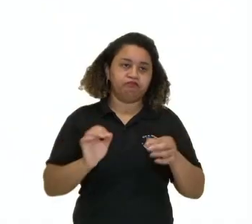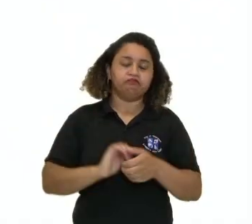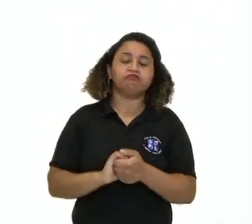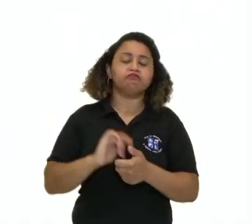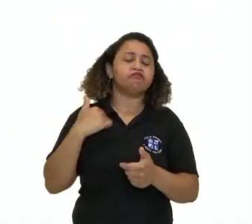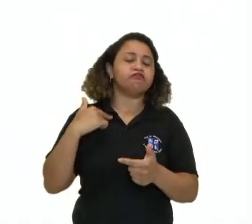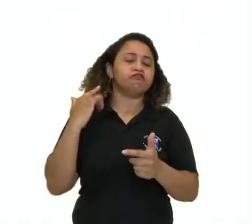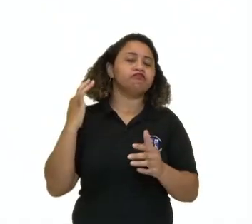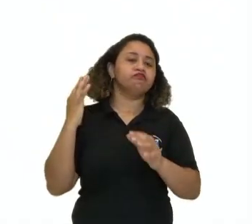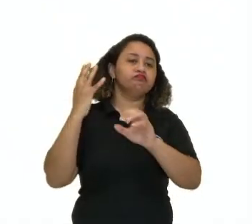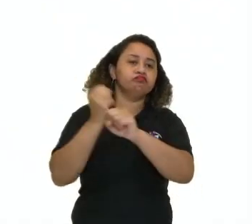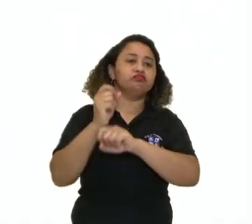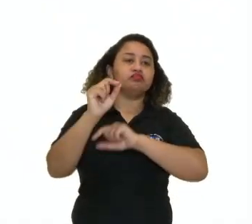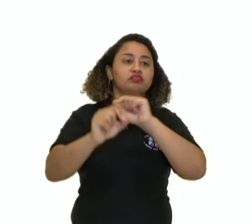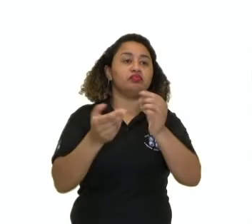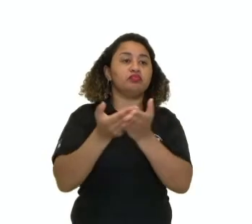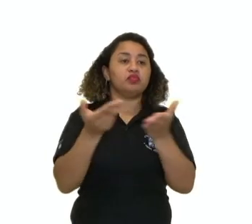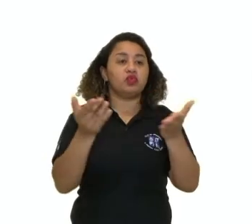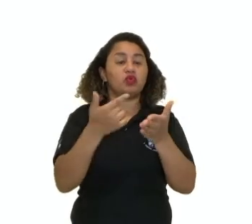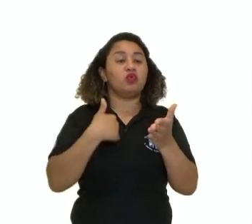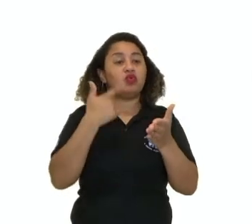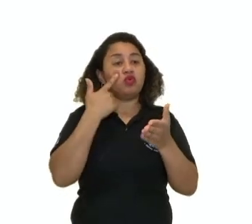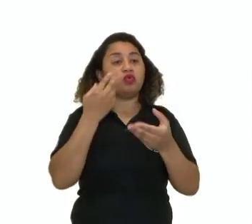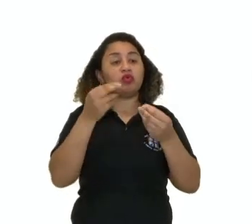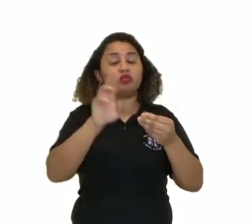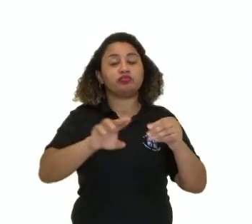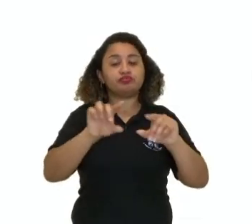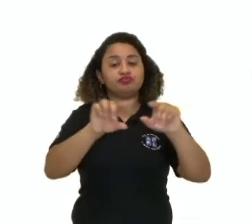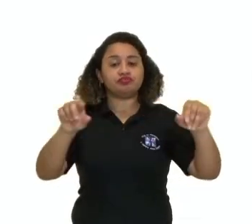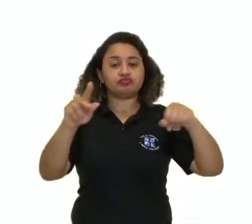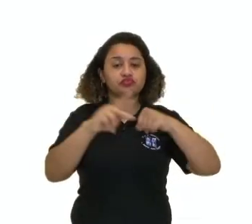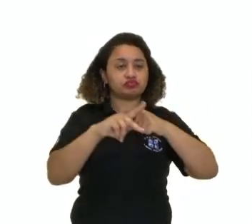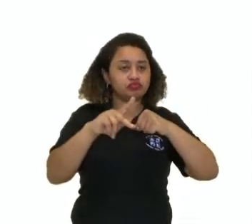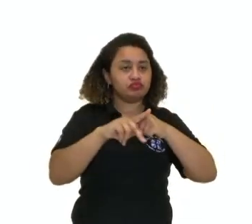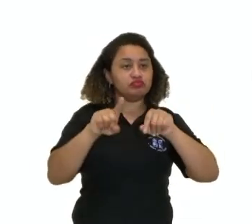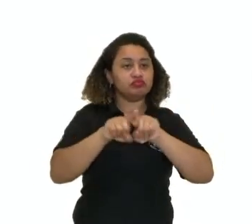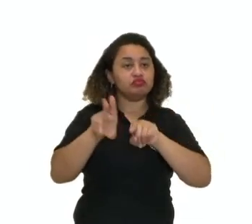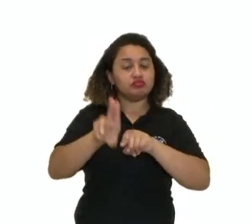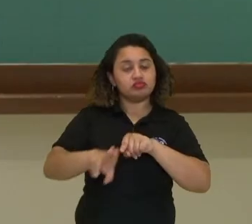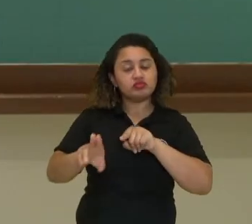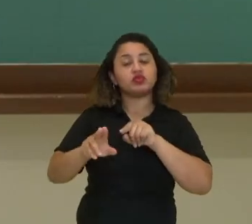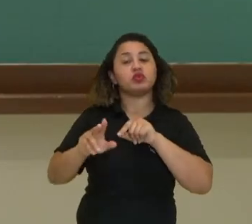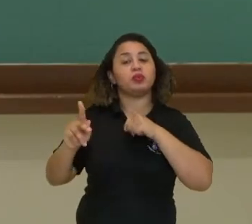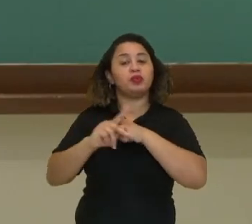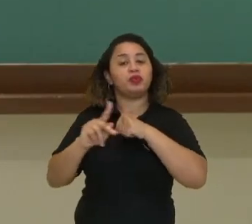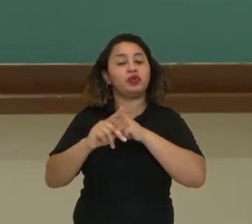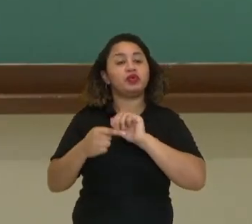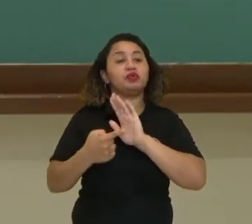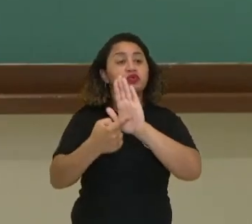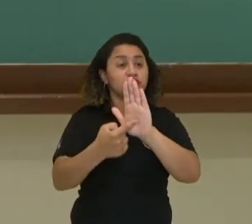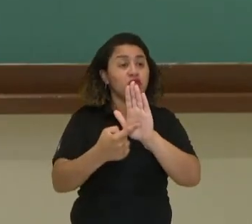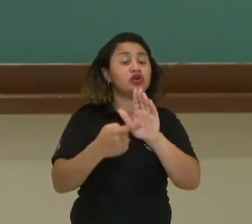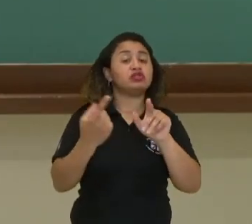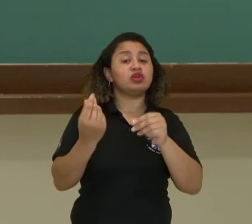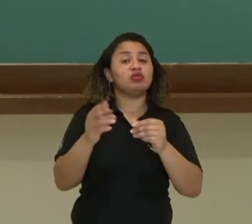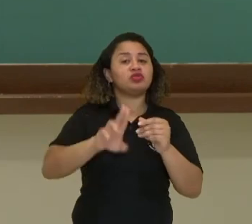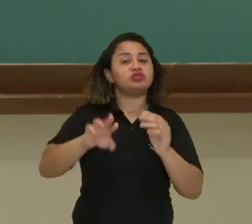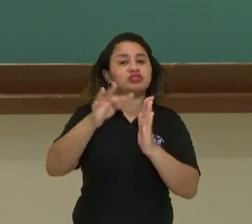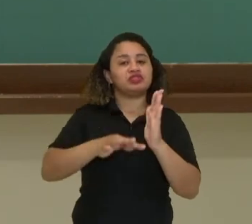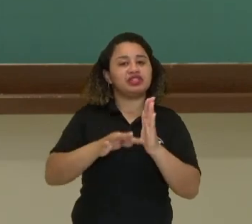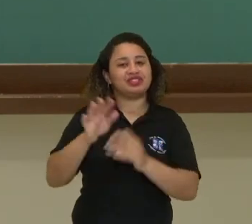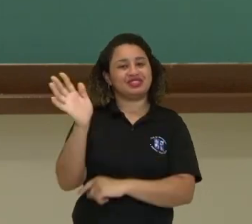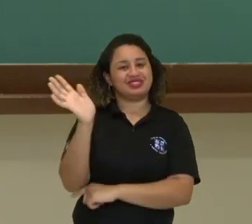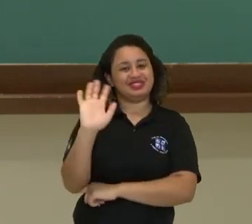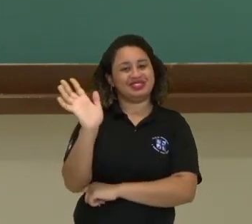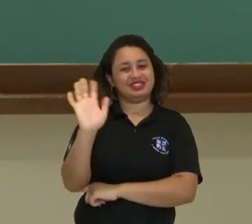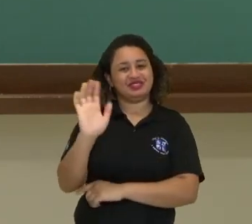Resumindo na aula de hoje nós vimos os casos de colocação pronominal e o uso de pronomes demonstrativos e o seu uso no texto espero que vocês tenham